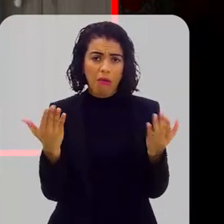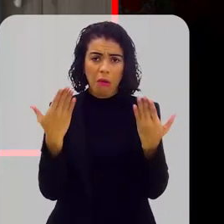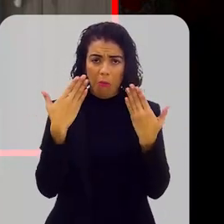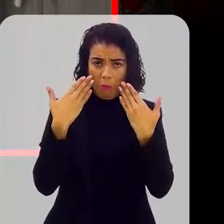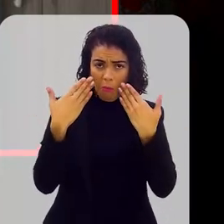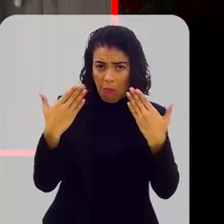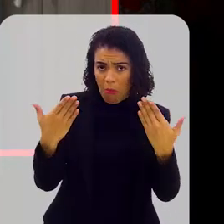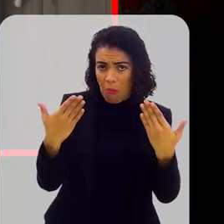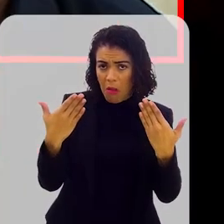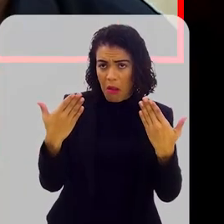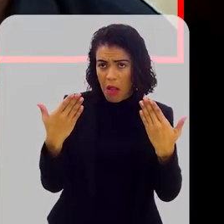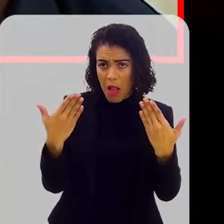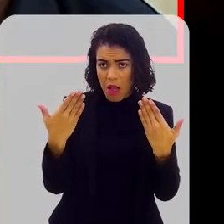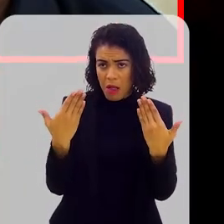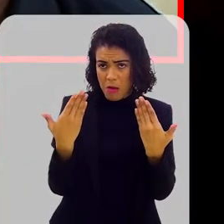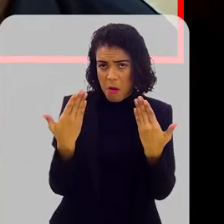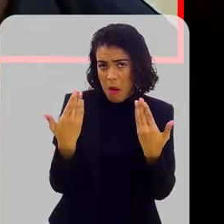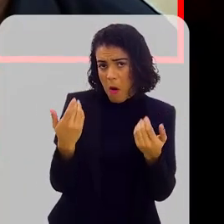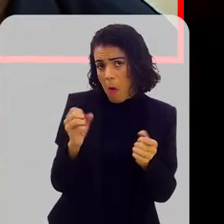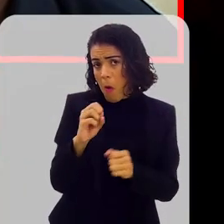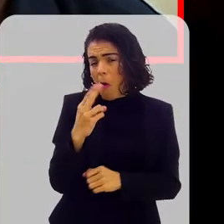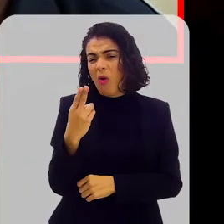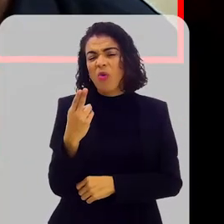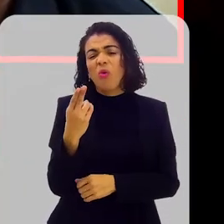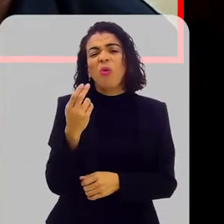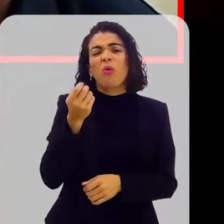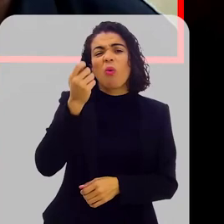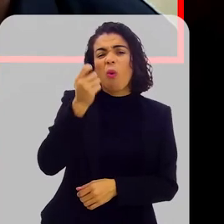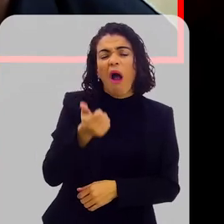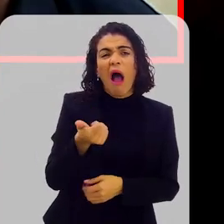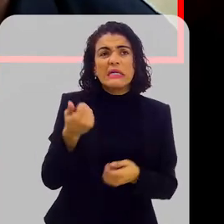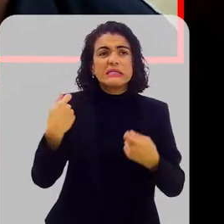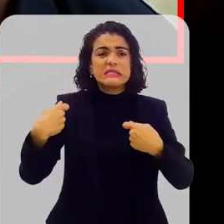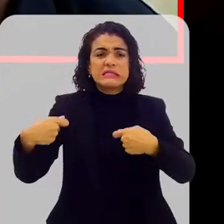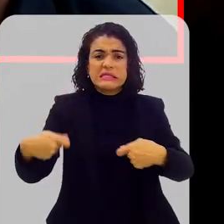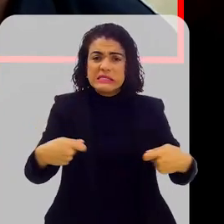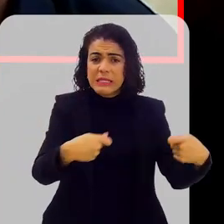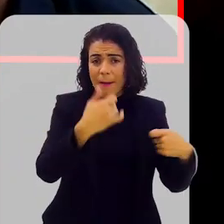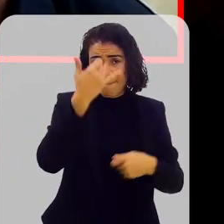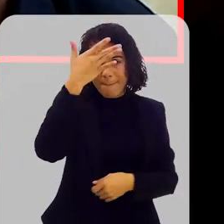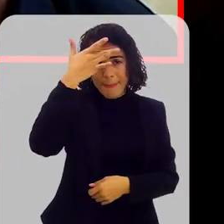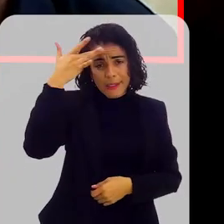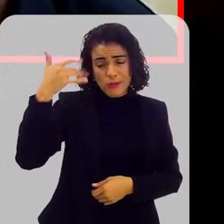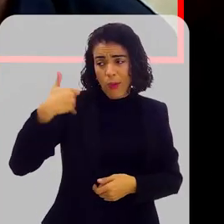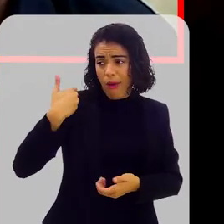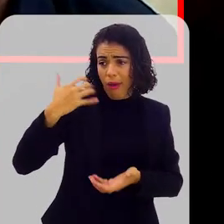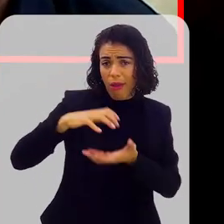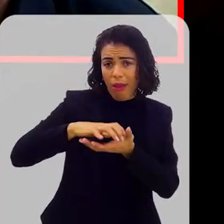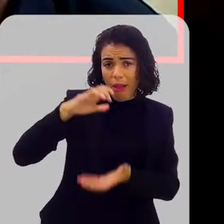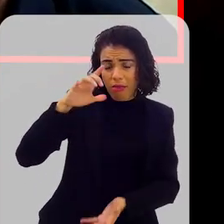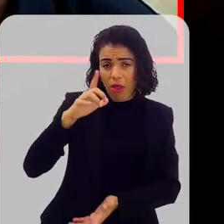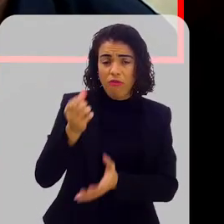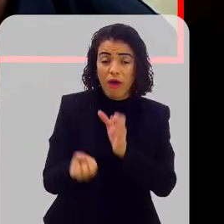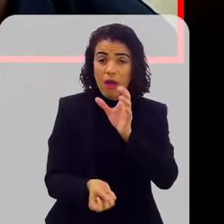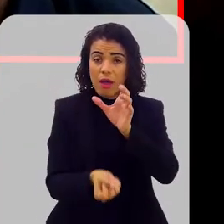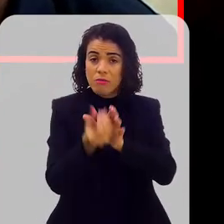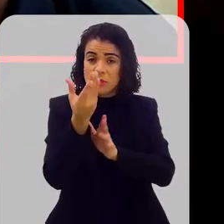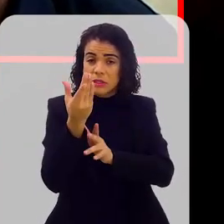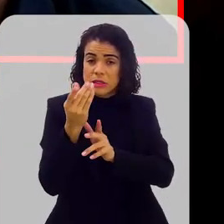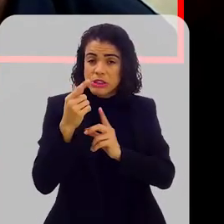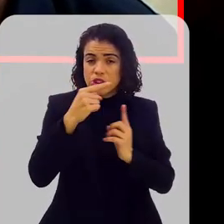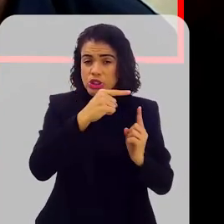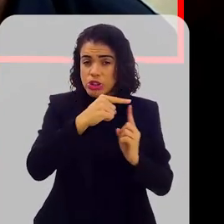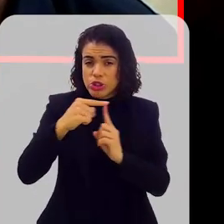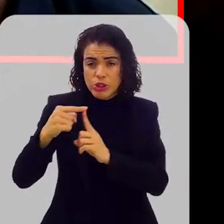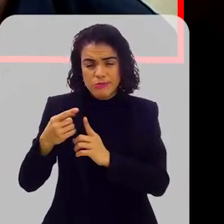estar sendo feita a colonoscopia, ela não ter nada, ou quase que necessariamente uma pessoa mais idosa vai